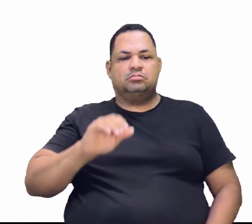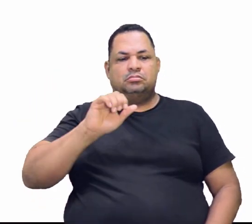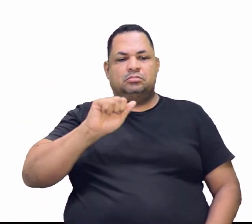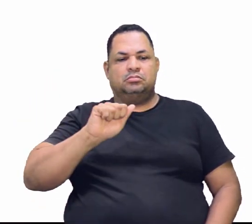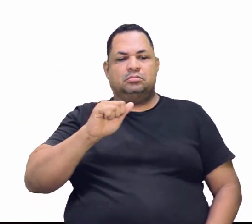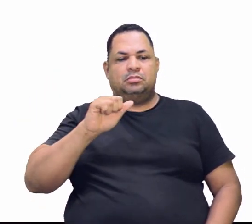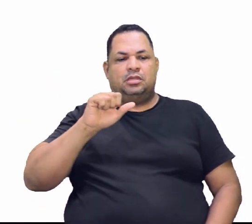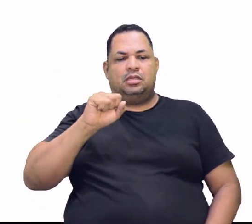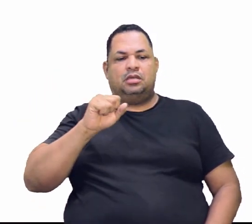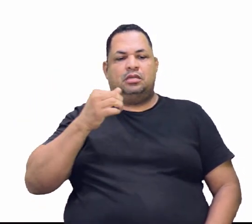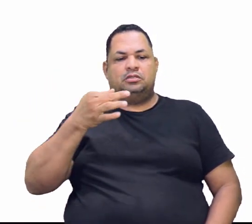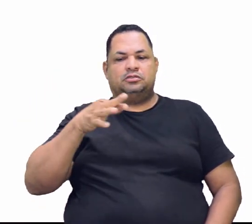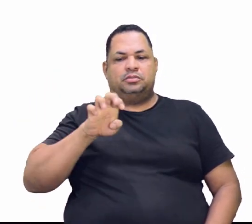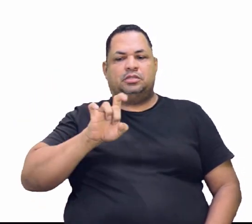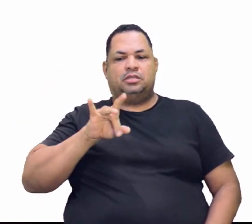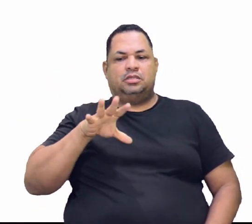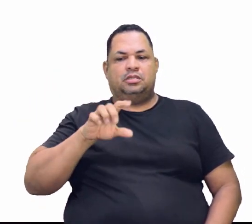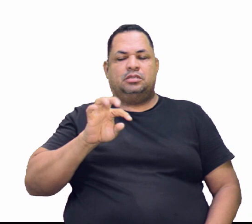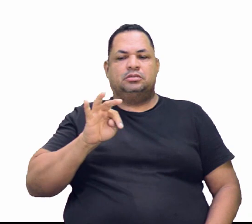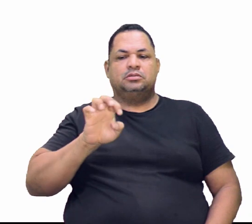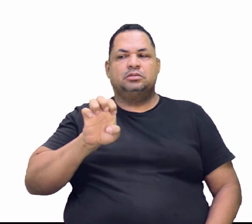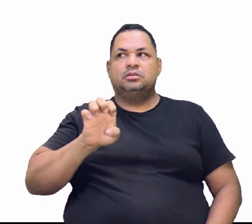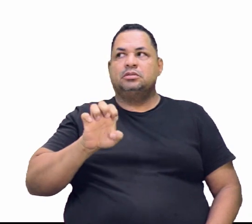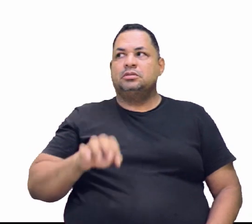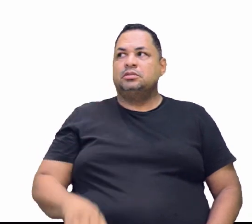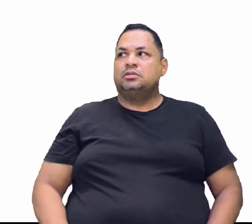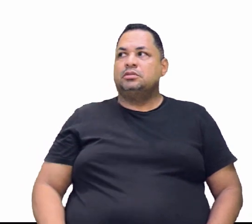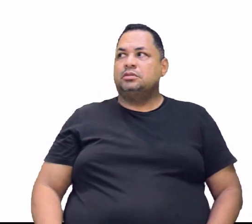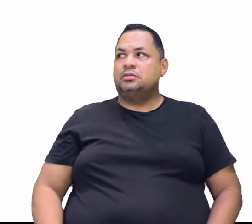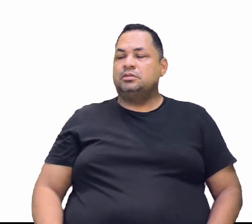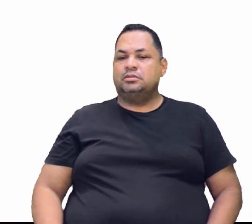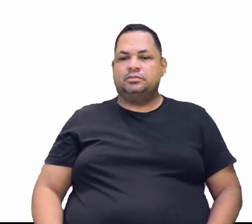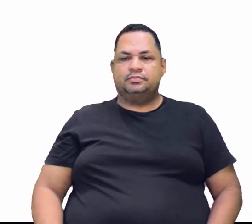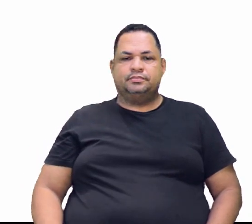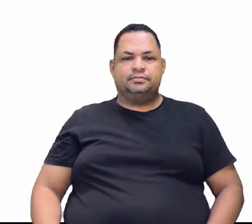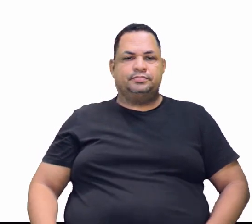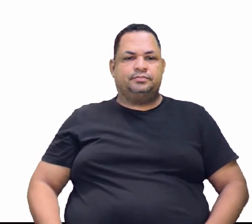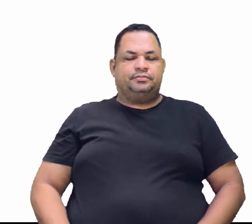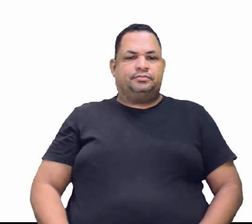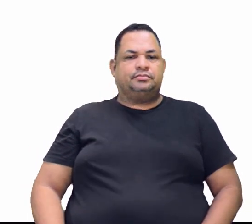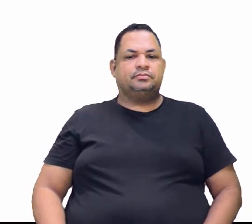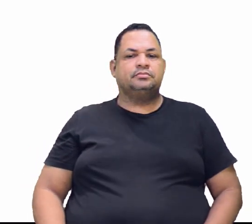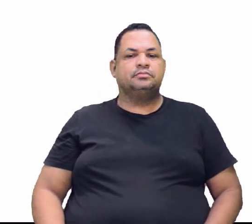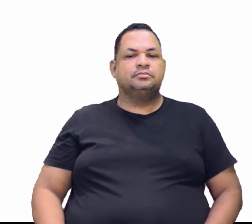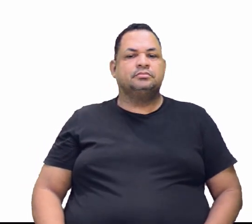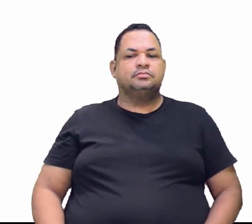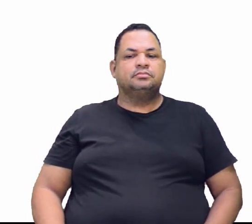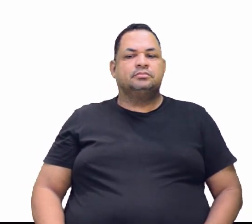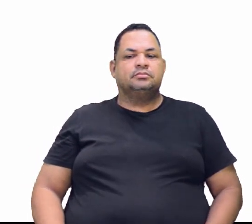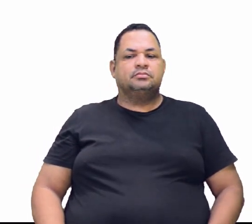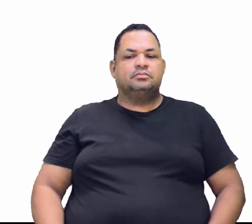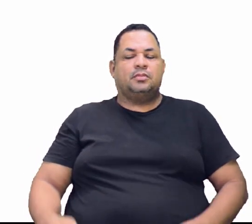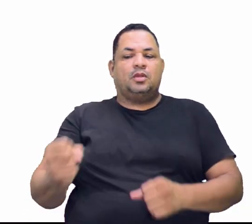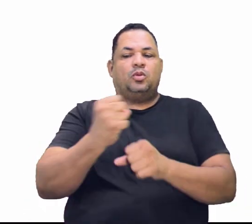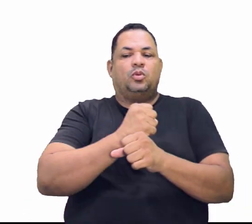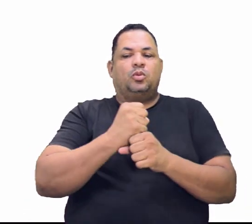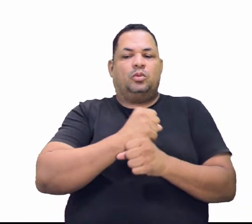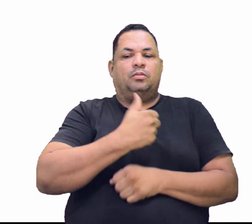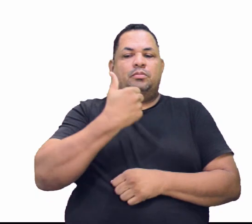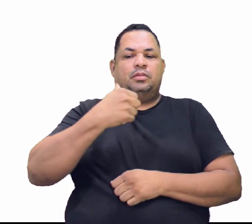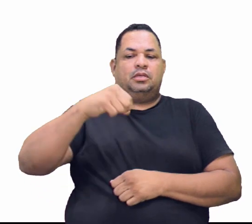aspira de aspirante. Tá bom? Vamos lá. Isso no ano